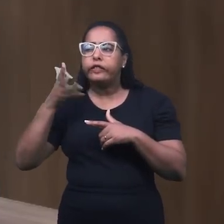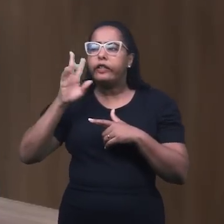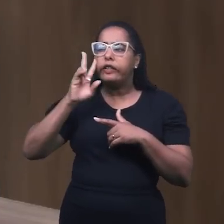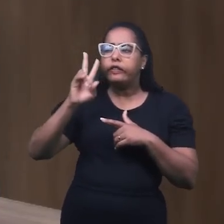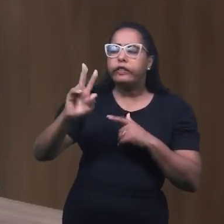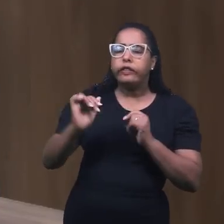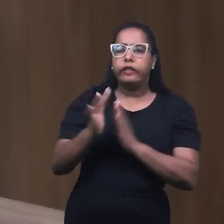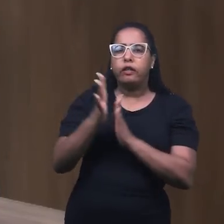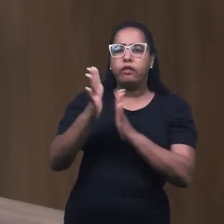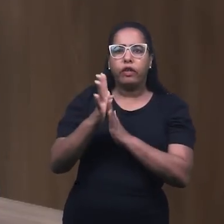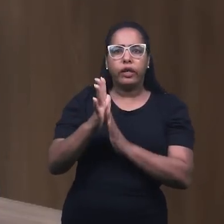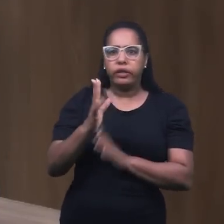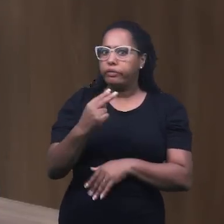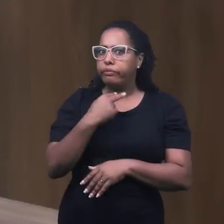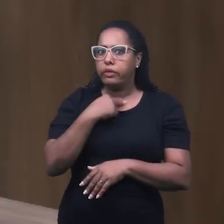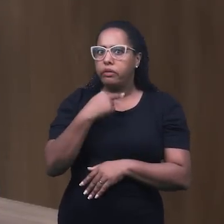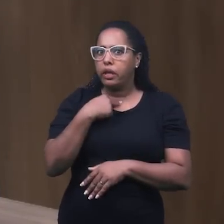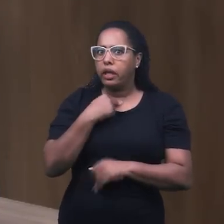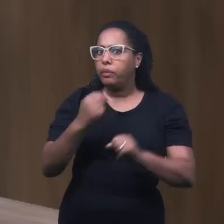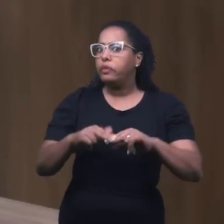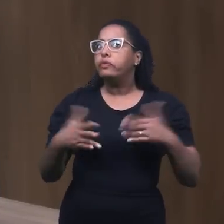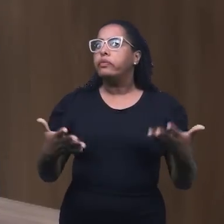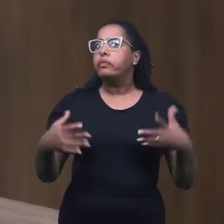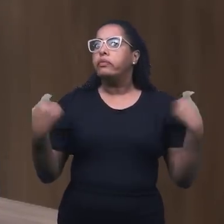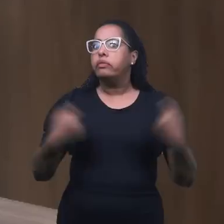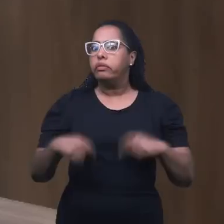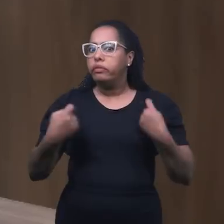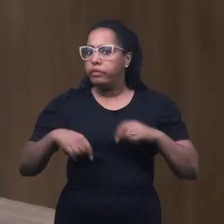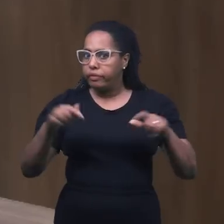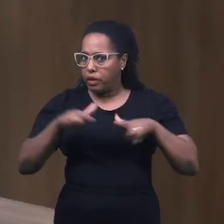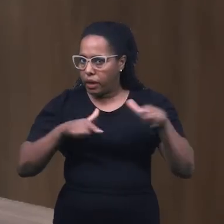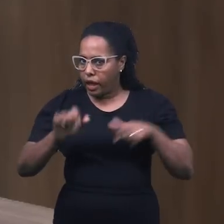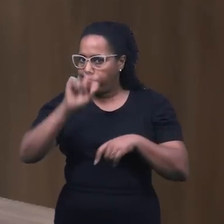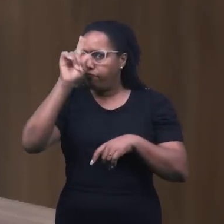louvores e não poder porque precisa trabalhar.